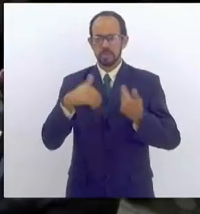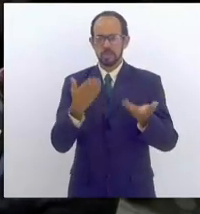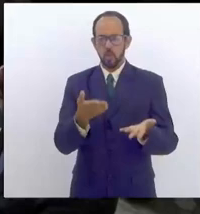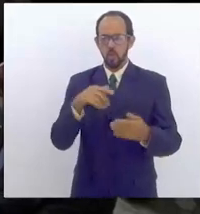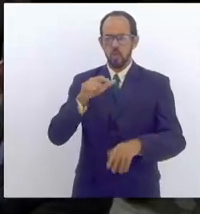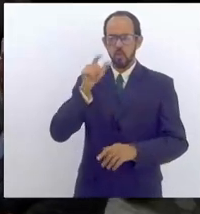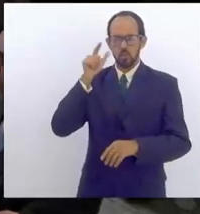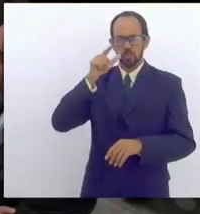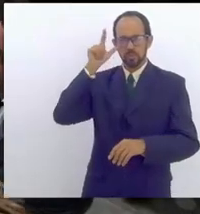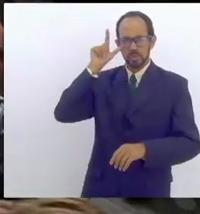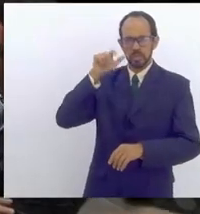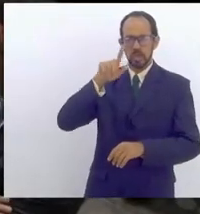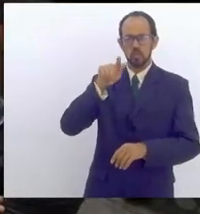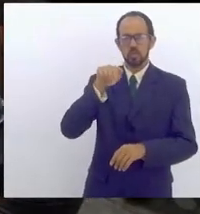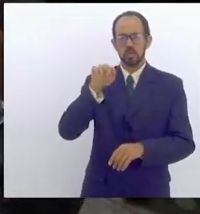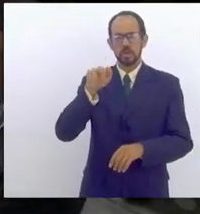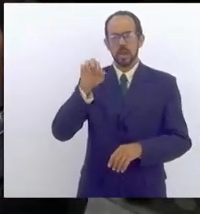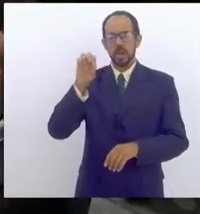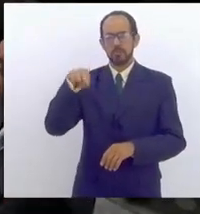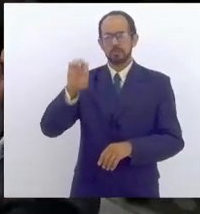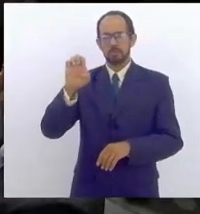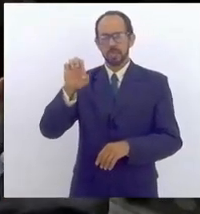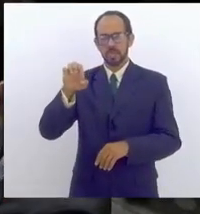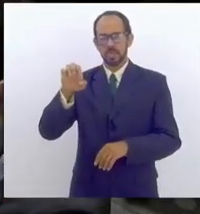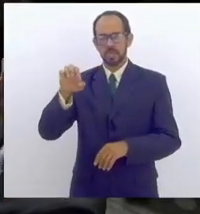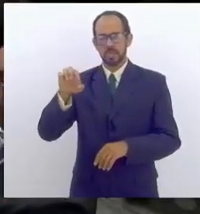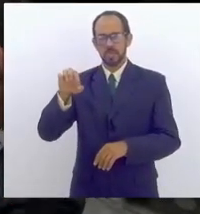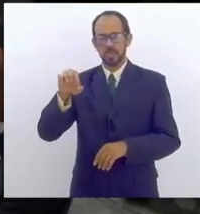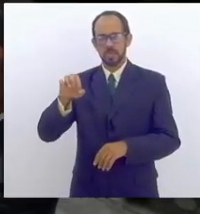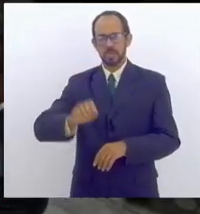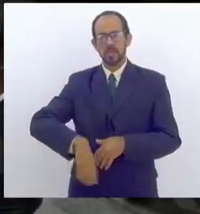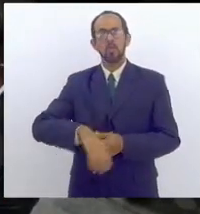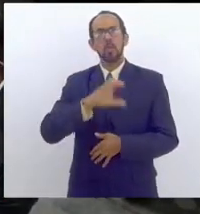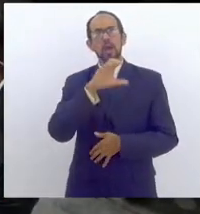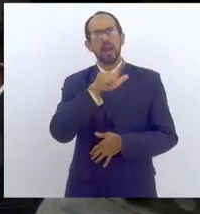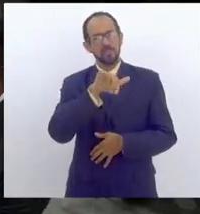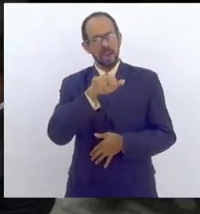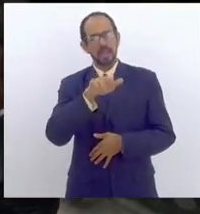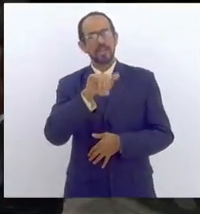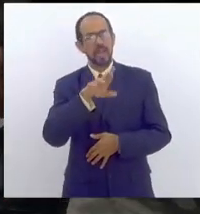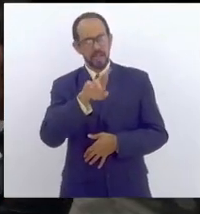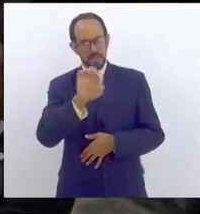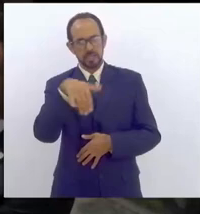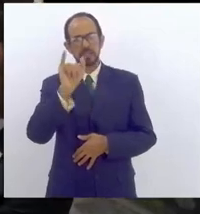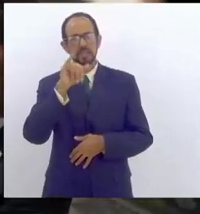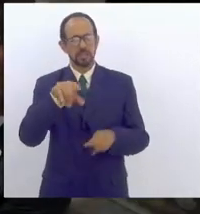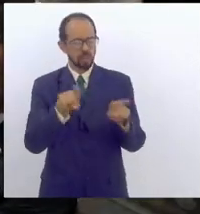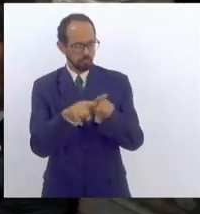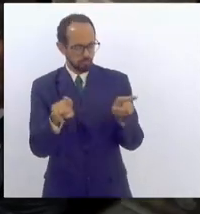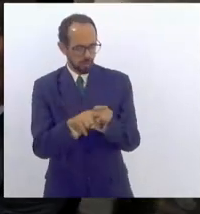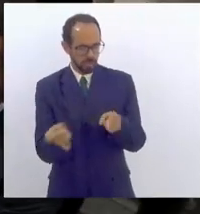Guilherme. Guilherme está voltando e Cavalieri está voltando. Já liguei.